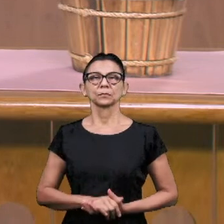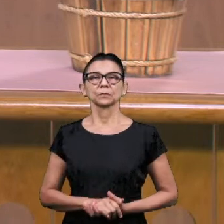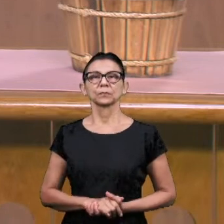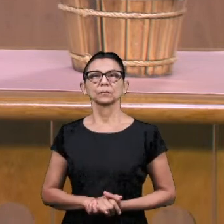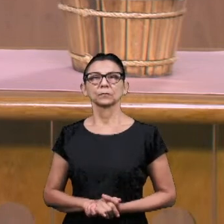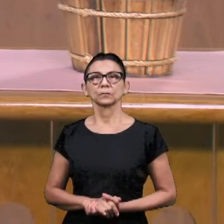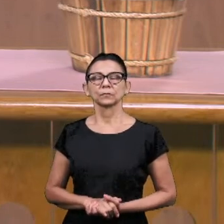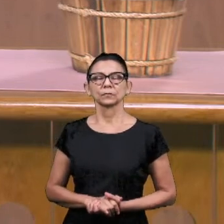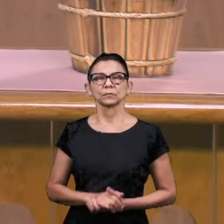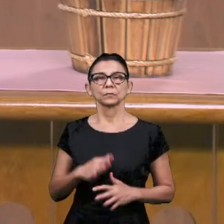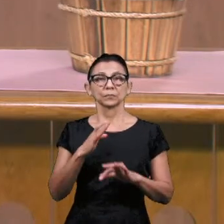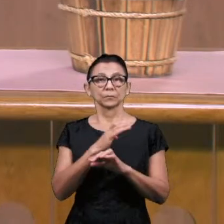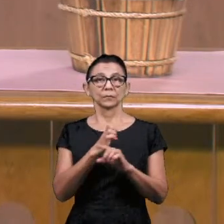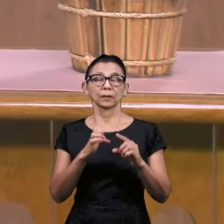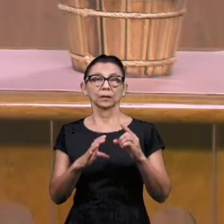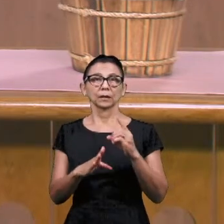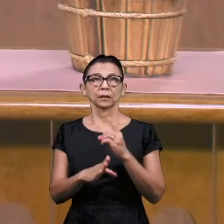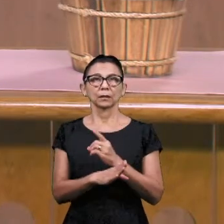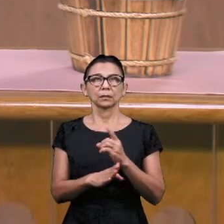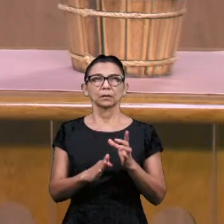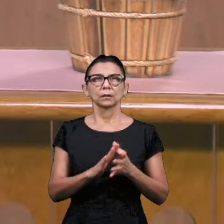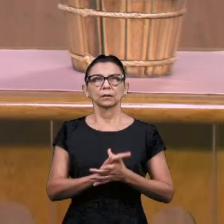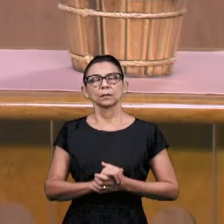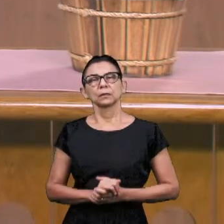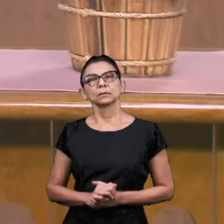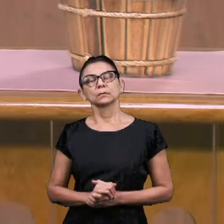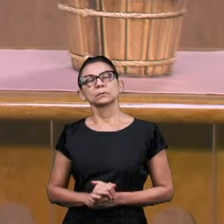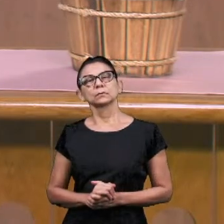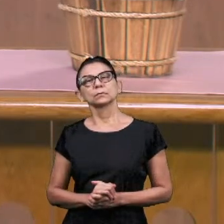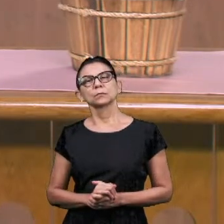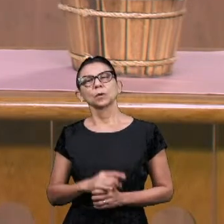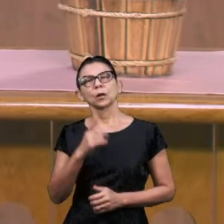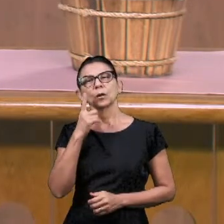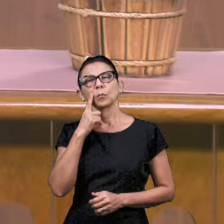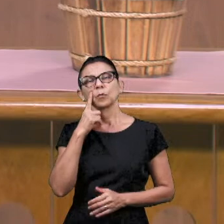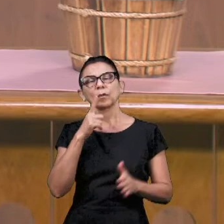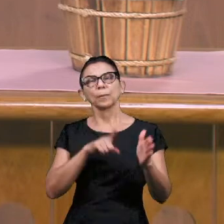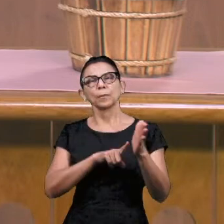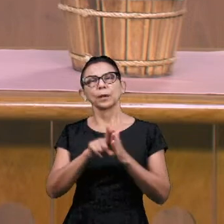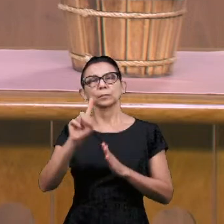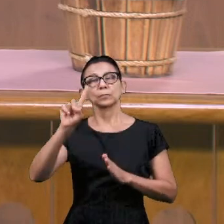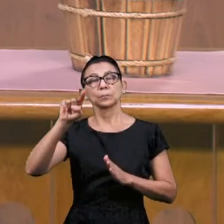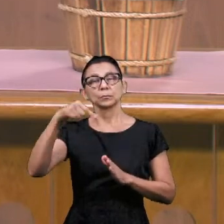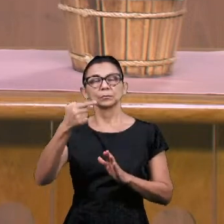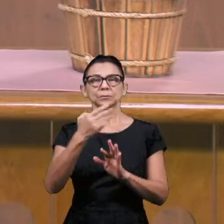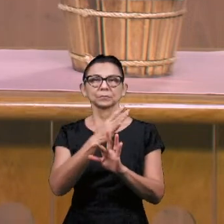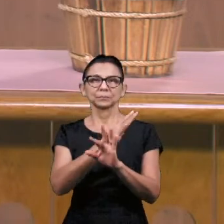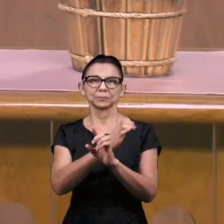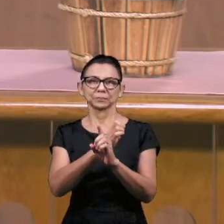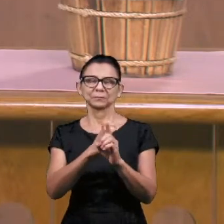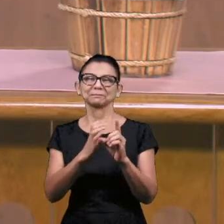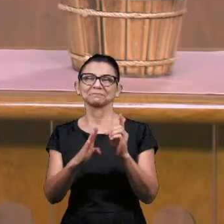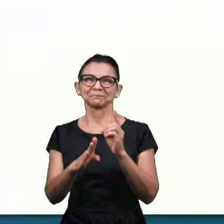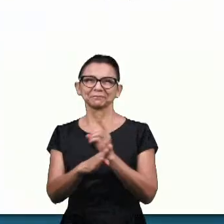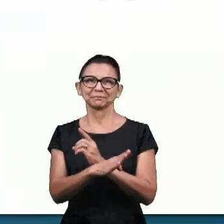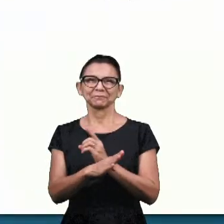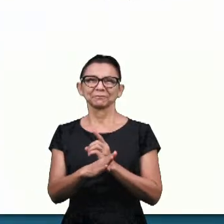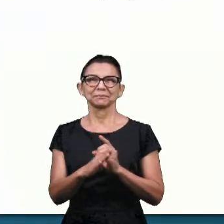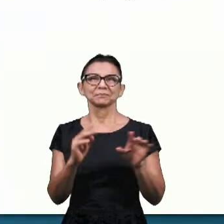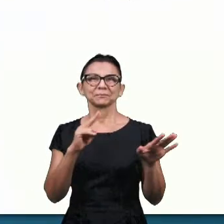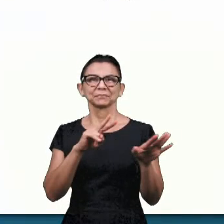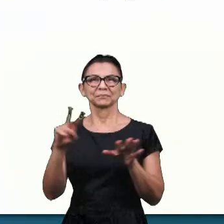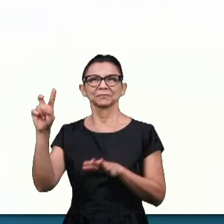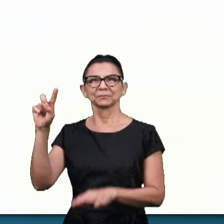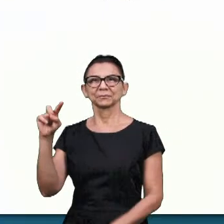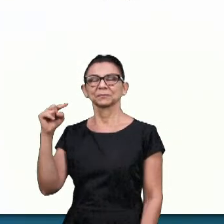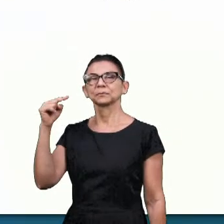para essa escola bíblica dominical, apresentando as perguntas para a próxima escola bíblica da semana que vem.